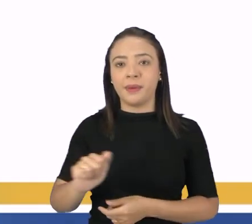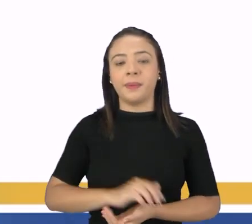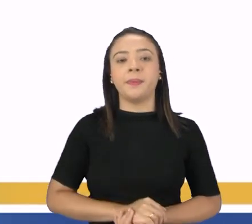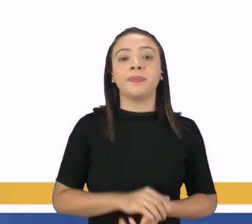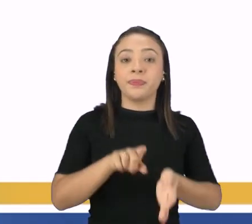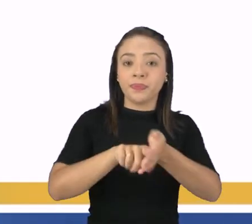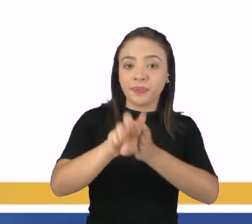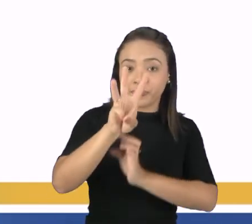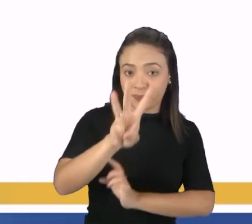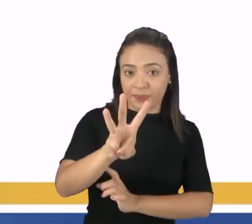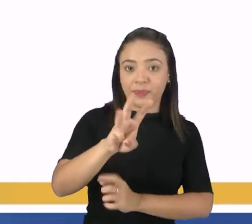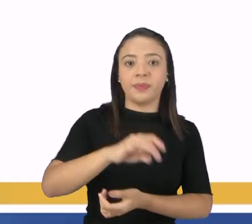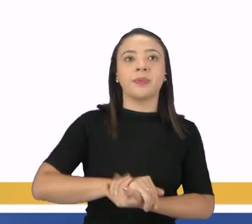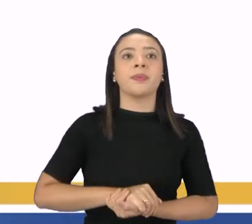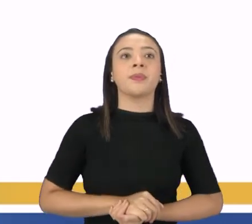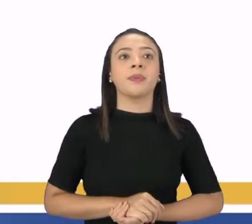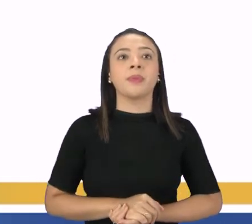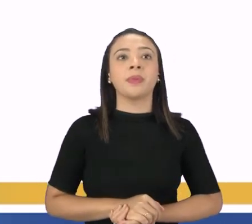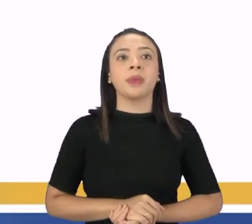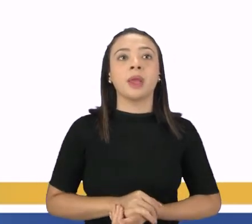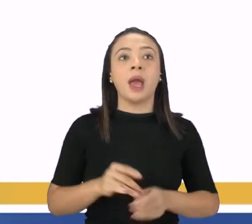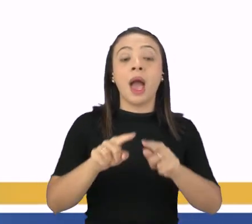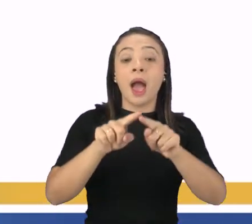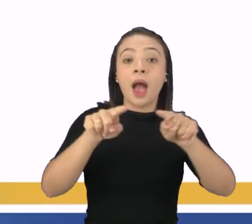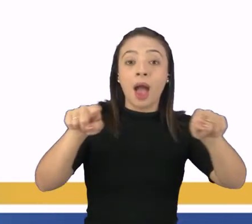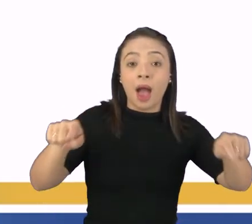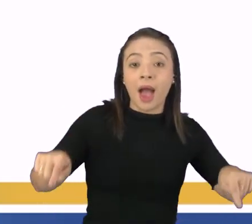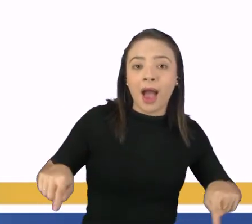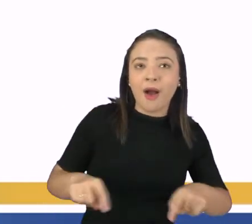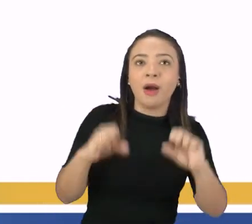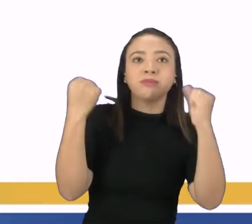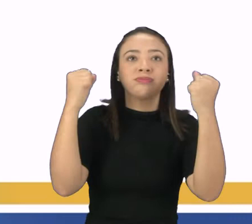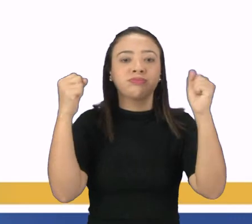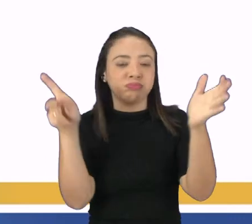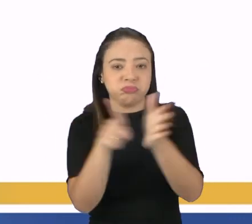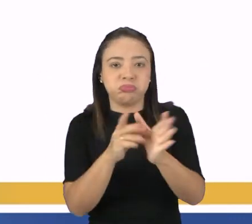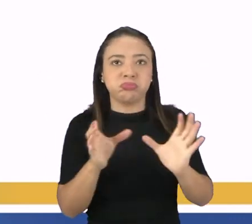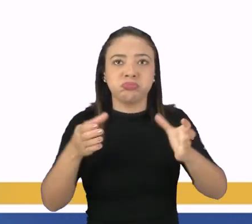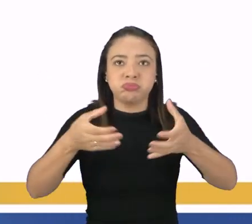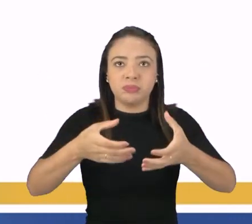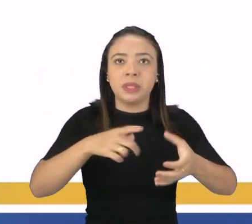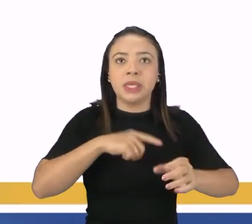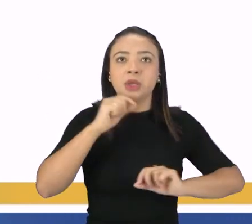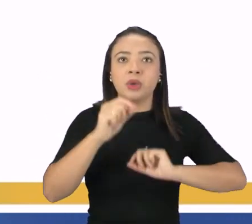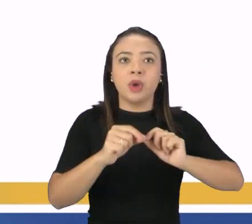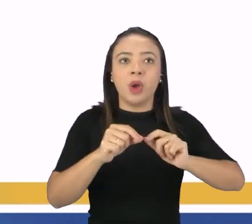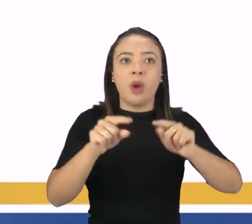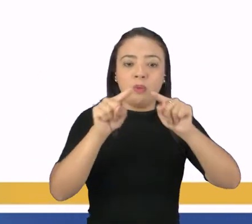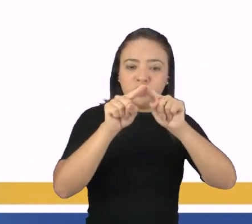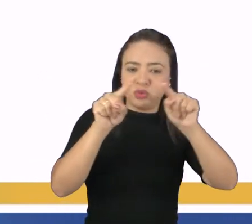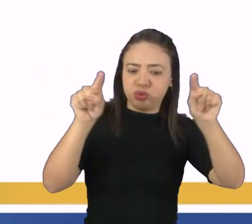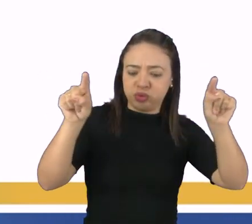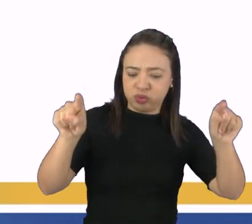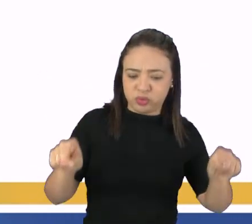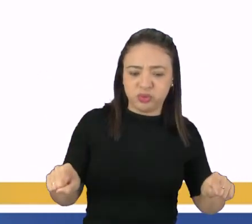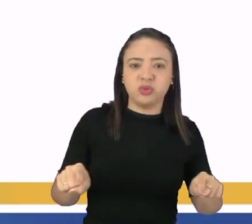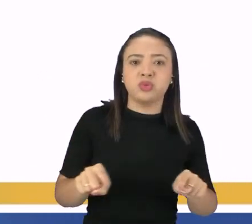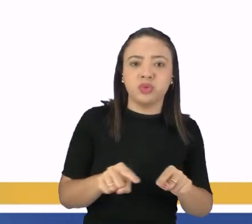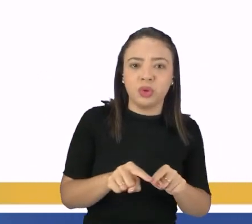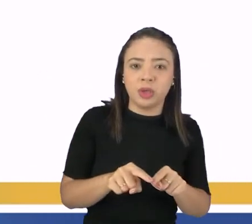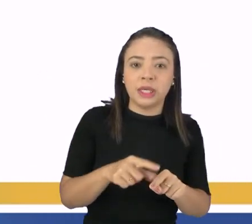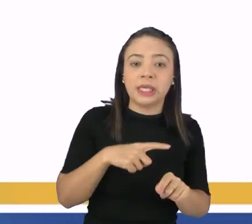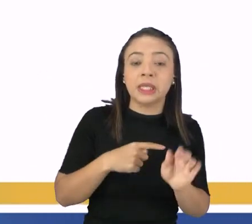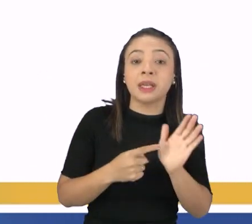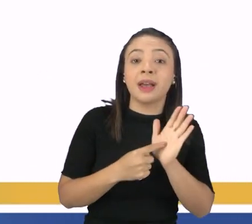número 3. A quadra poliesportiva de um bairro tem formato retangular e